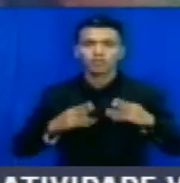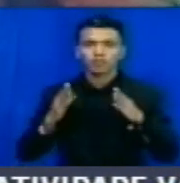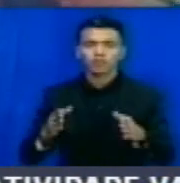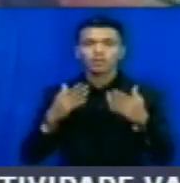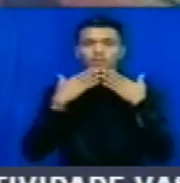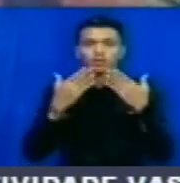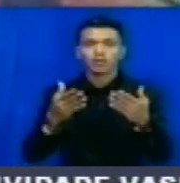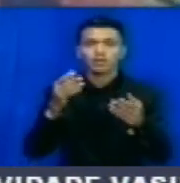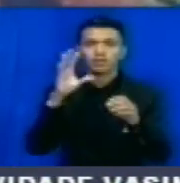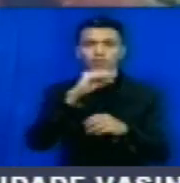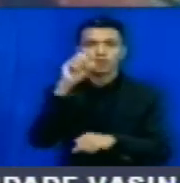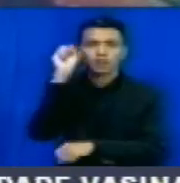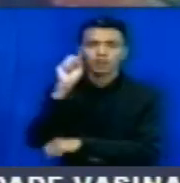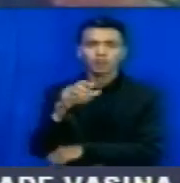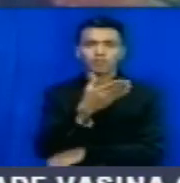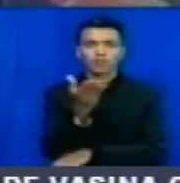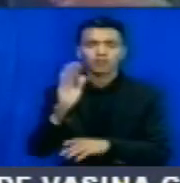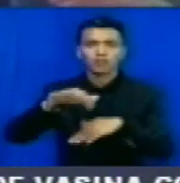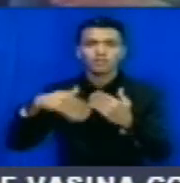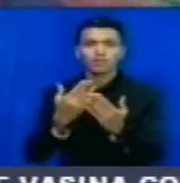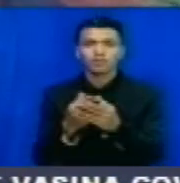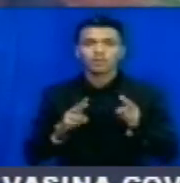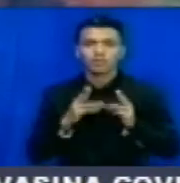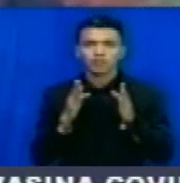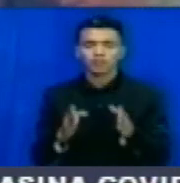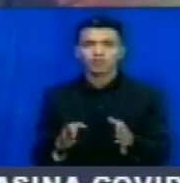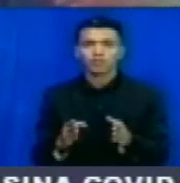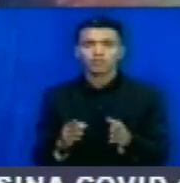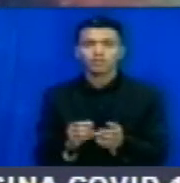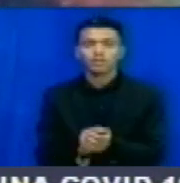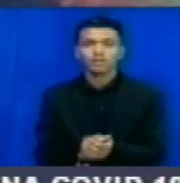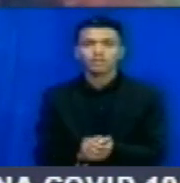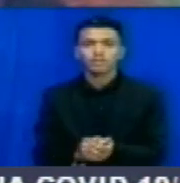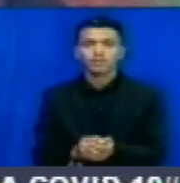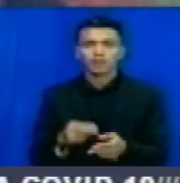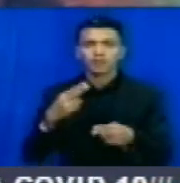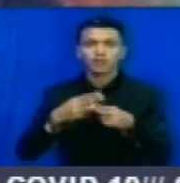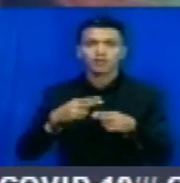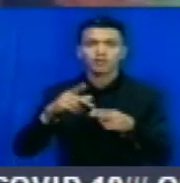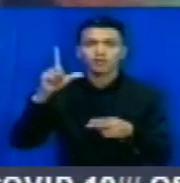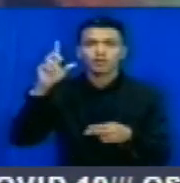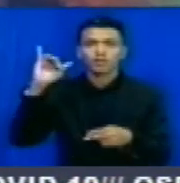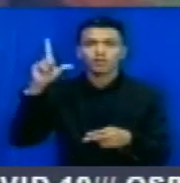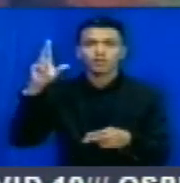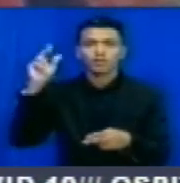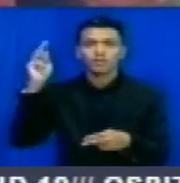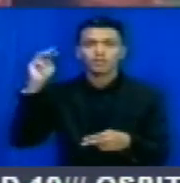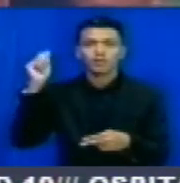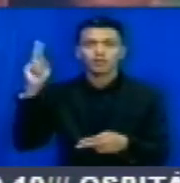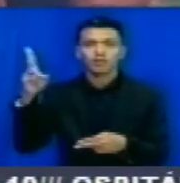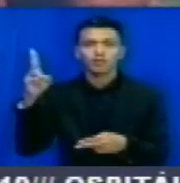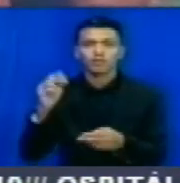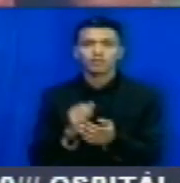que aí tu bota em outro, livre especial para saudoso, Hermenezildo, de Deus, aliás, Mulilau.